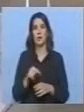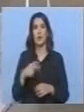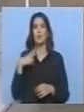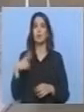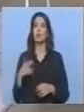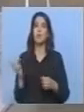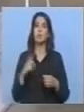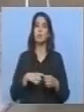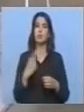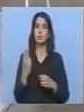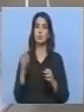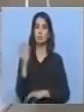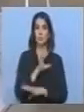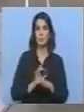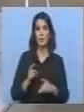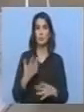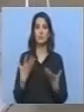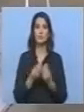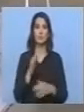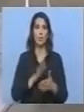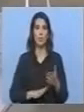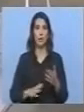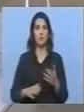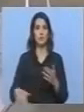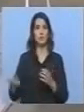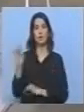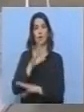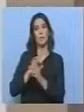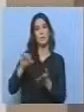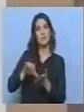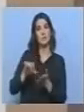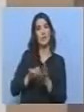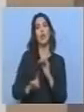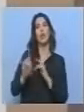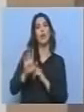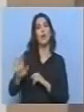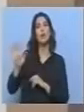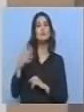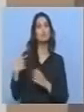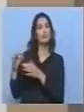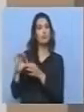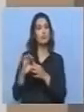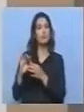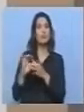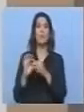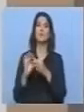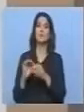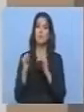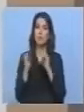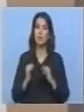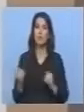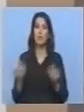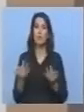União Europeia, e, portanto, com colegas da Europa Central, do Norte da Europa, com colaborações internacionais, e,